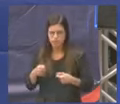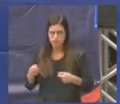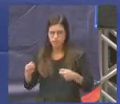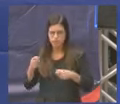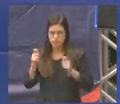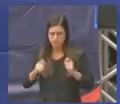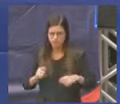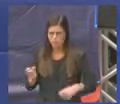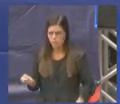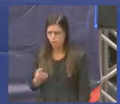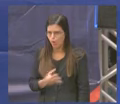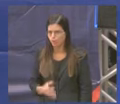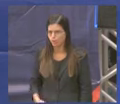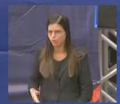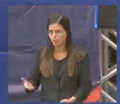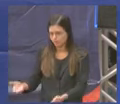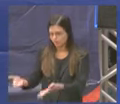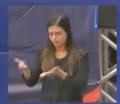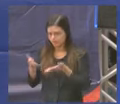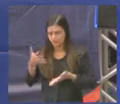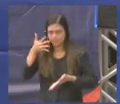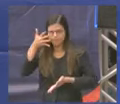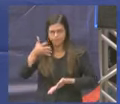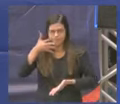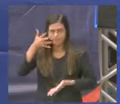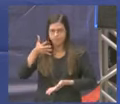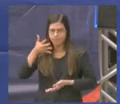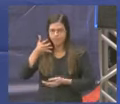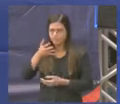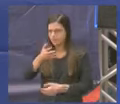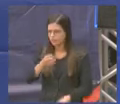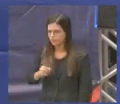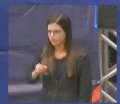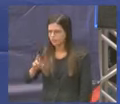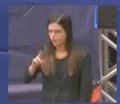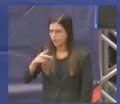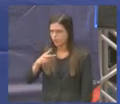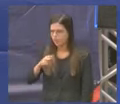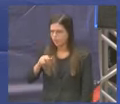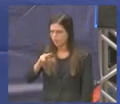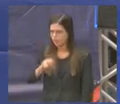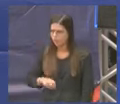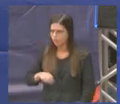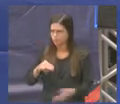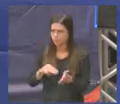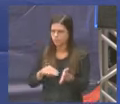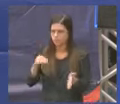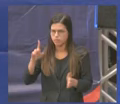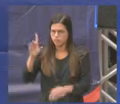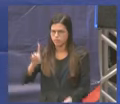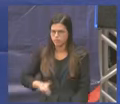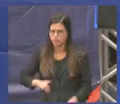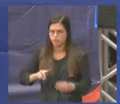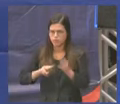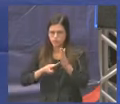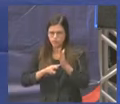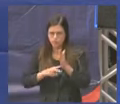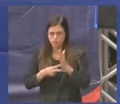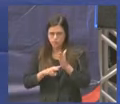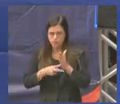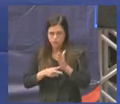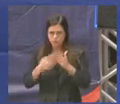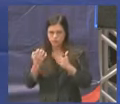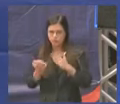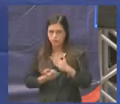os participantes da mesa, o senhor Paulo Millet, membro da diretoria colegiada do Sindicato de Empresas